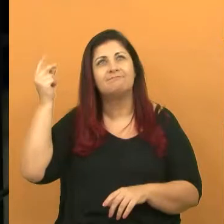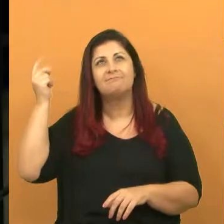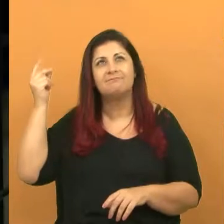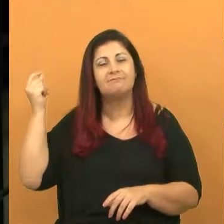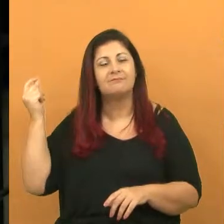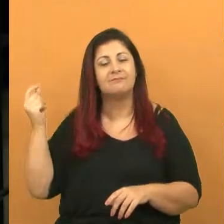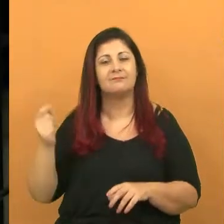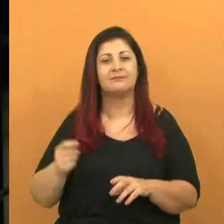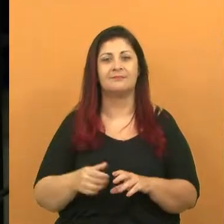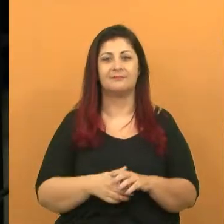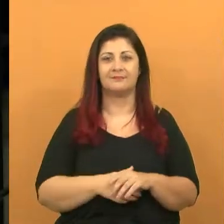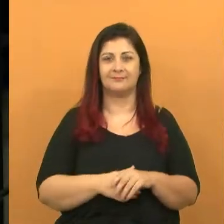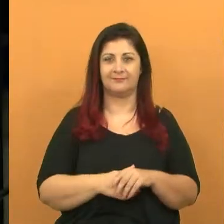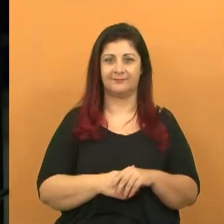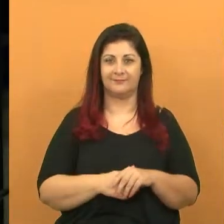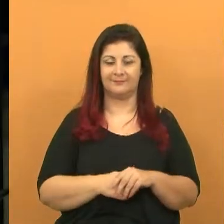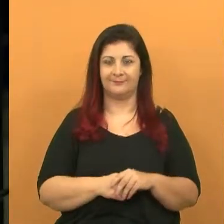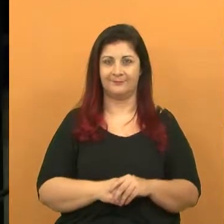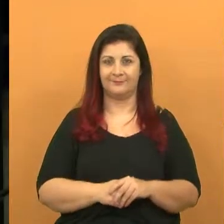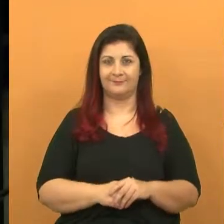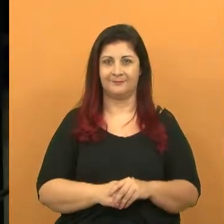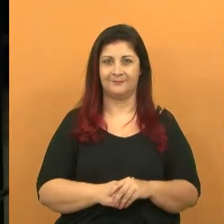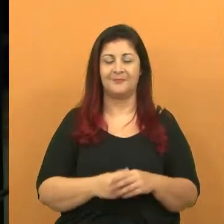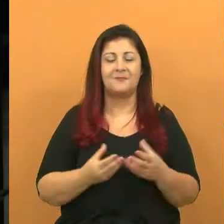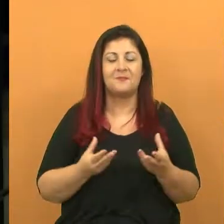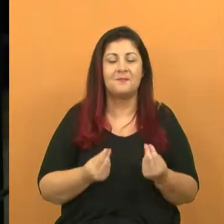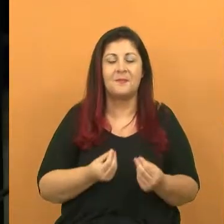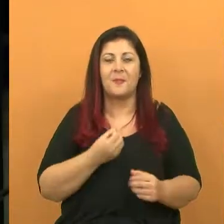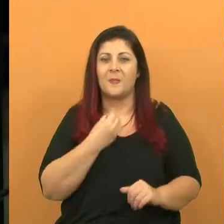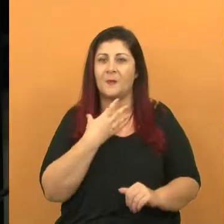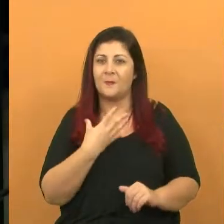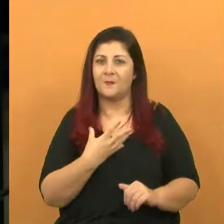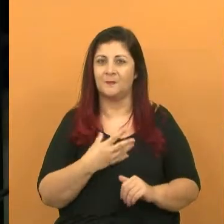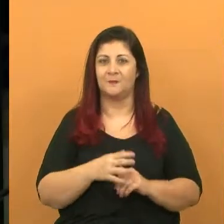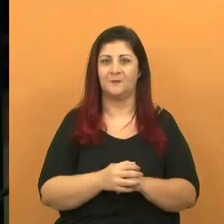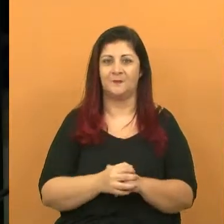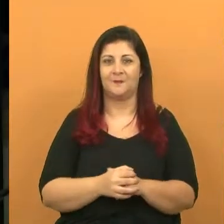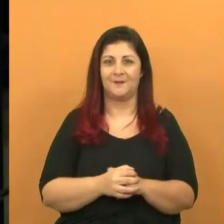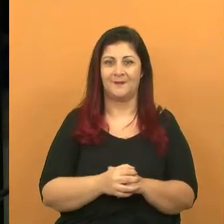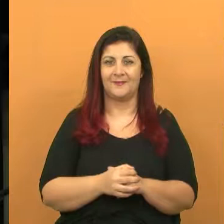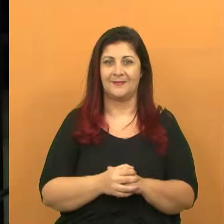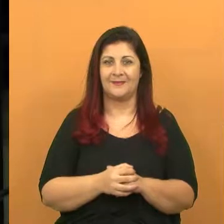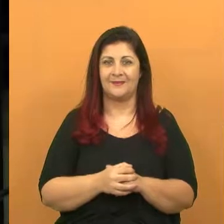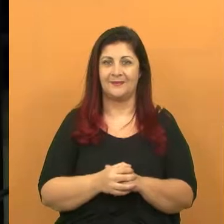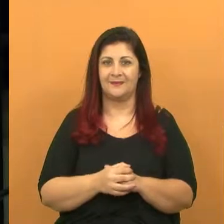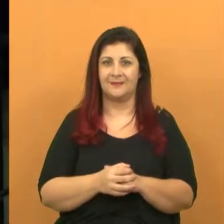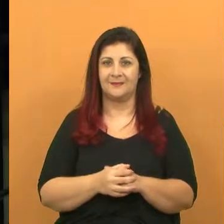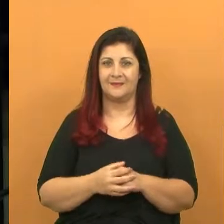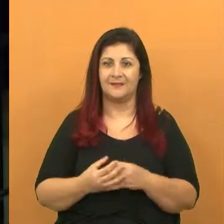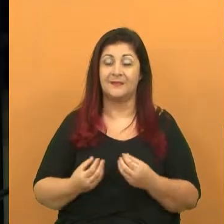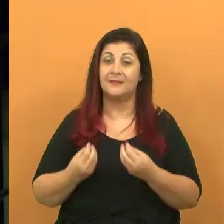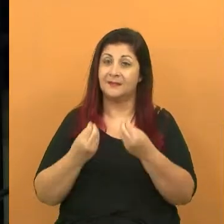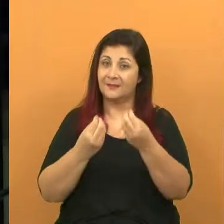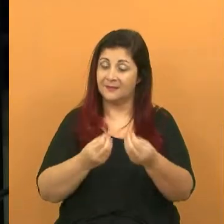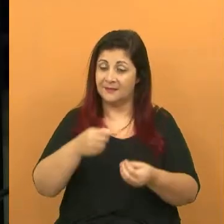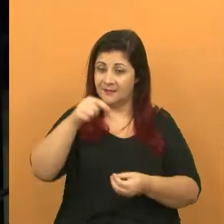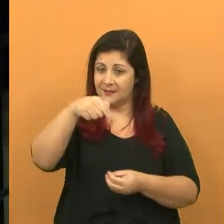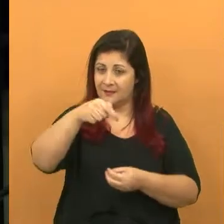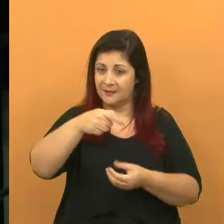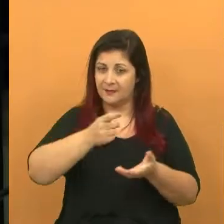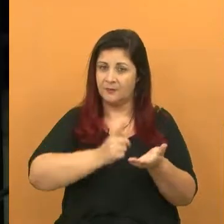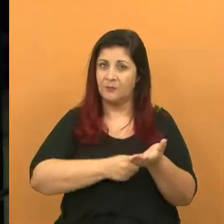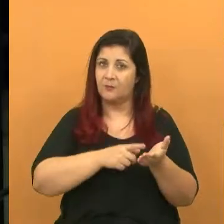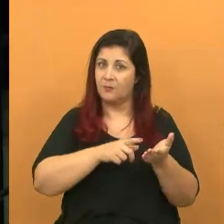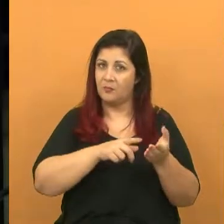coisas. Então, é muito bom você trazer para essa casa esse